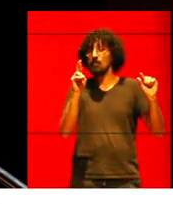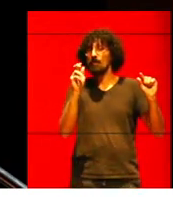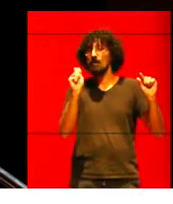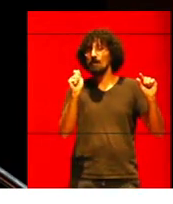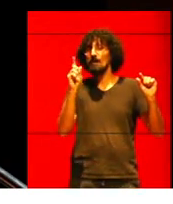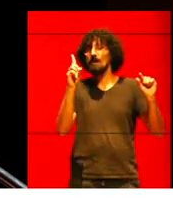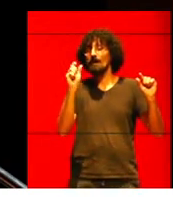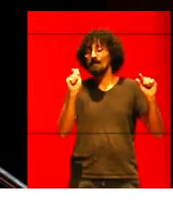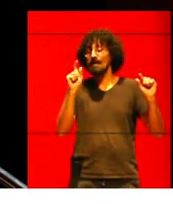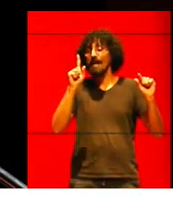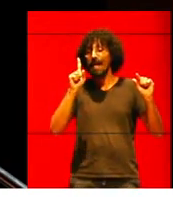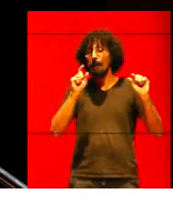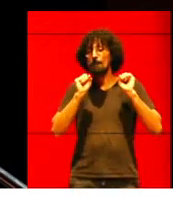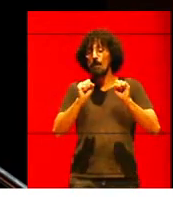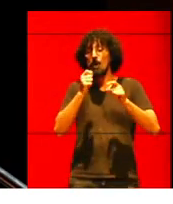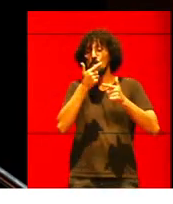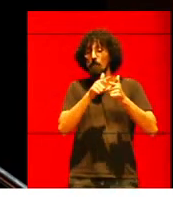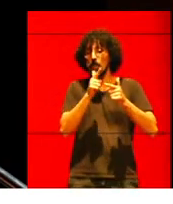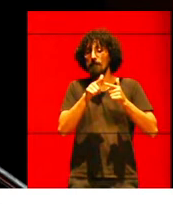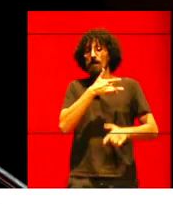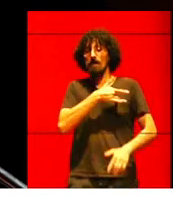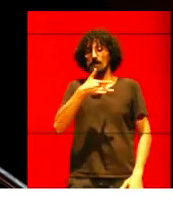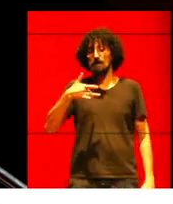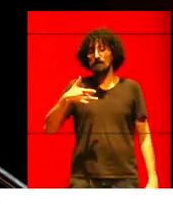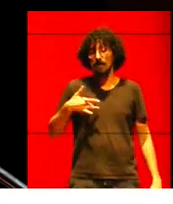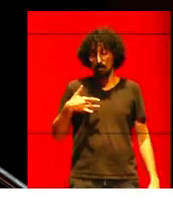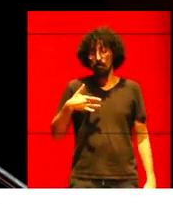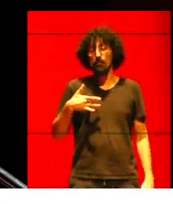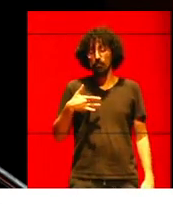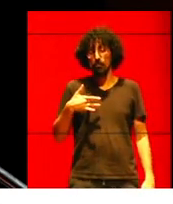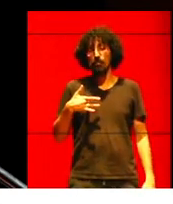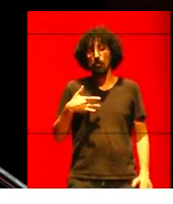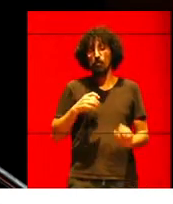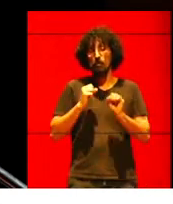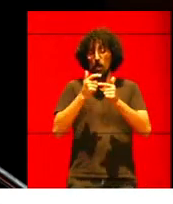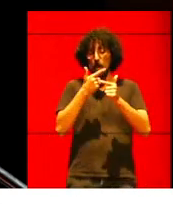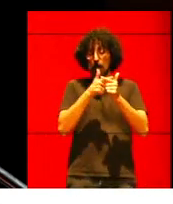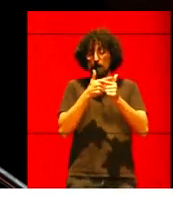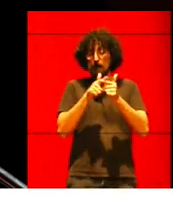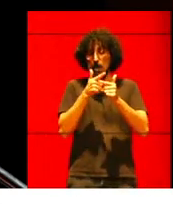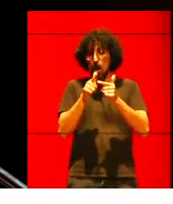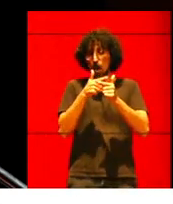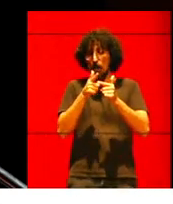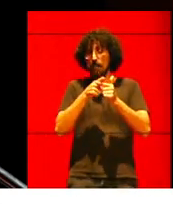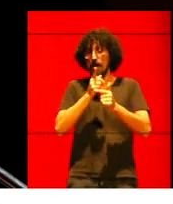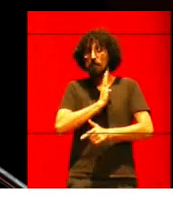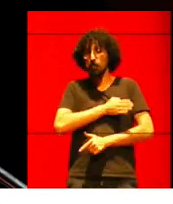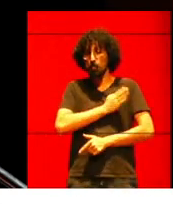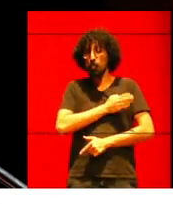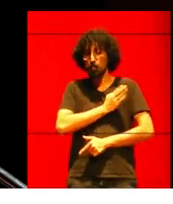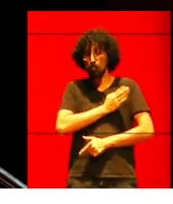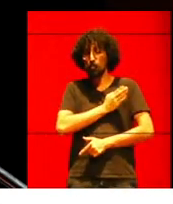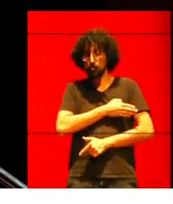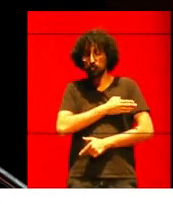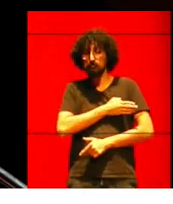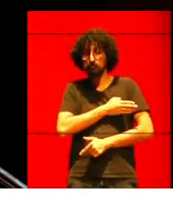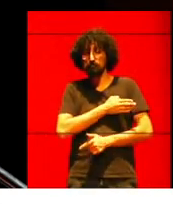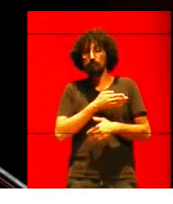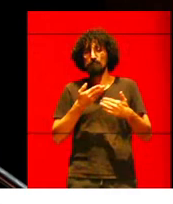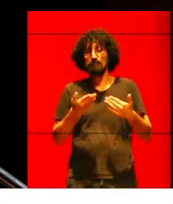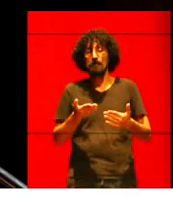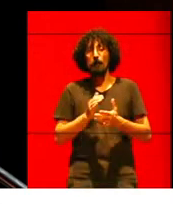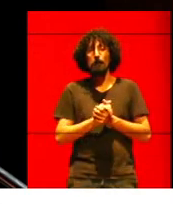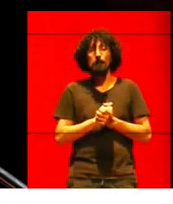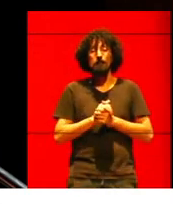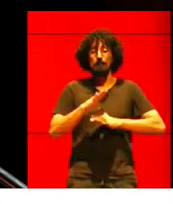da aterosclerose, ok? Infarto do miocárdio e todos os outros problemas em relação à